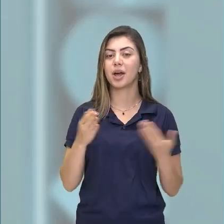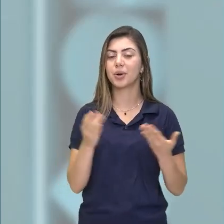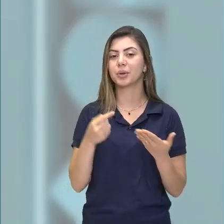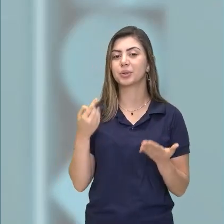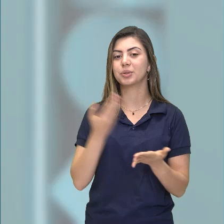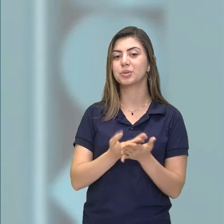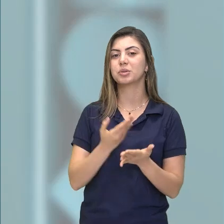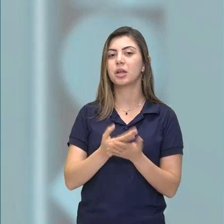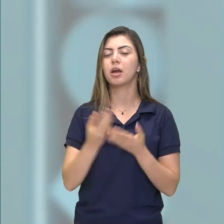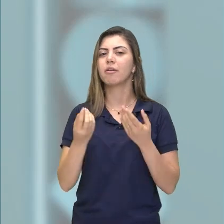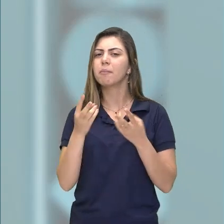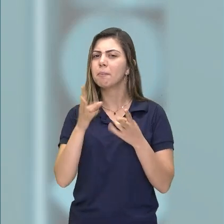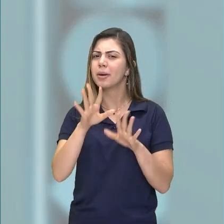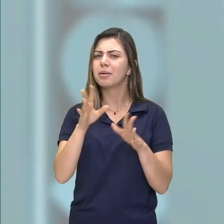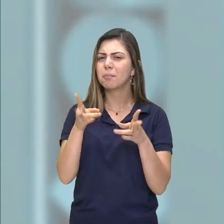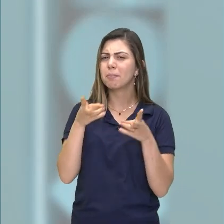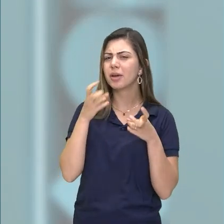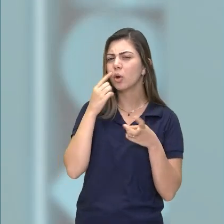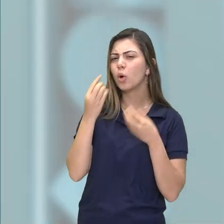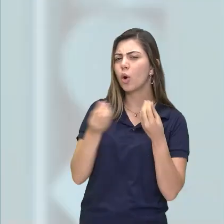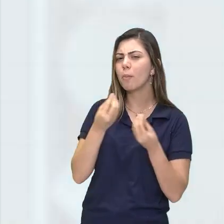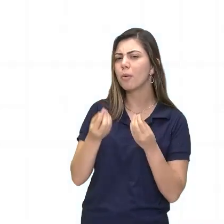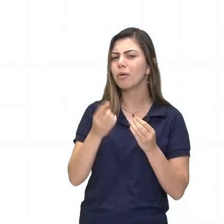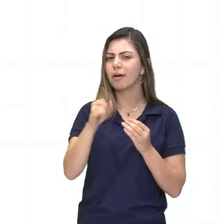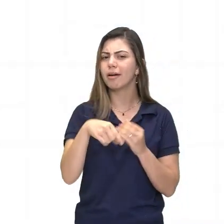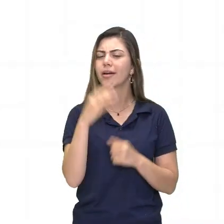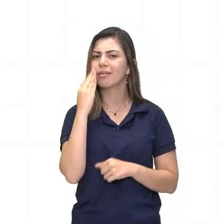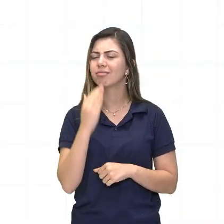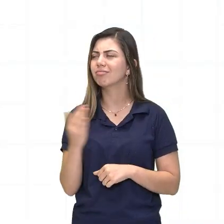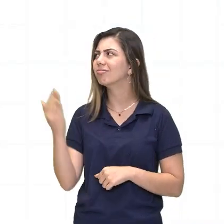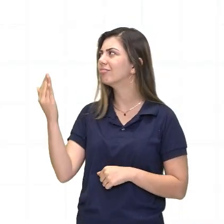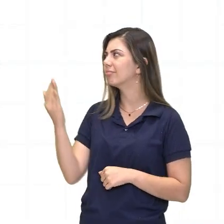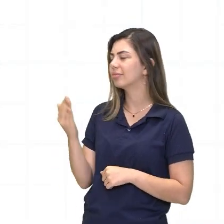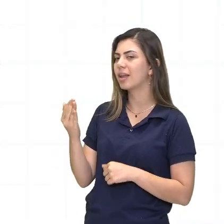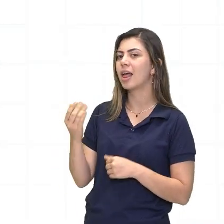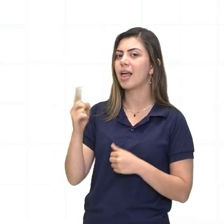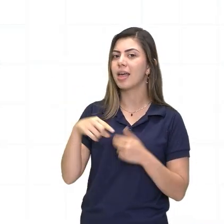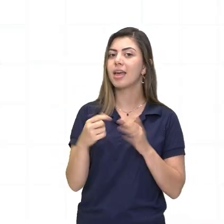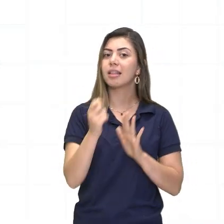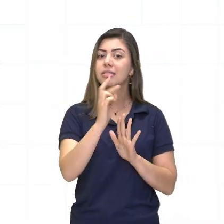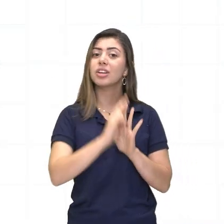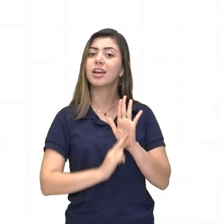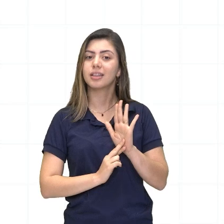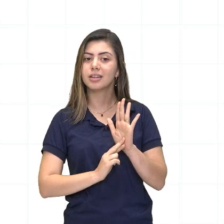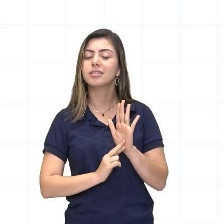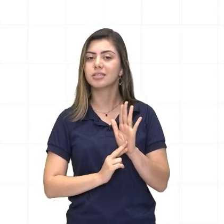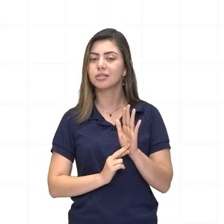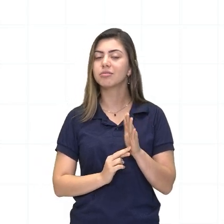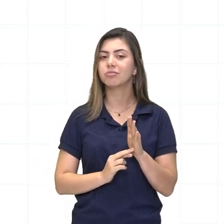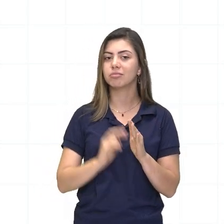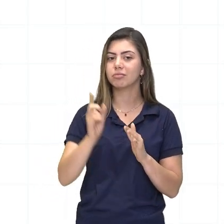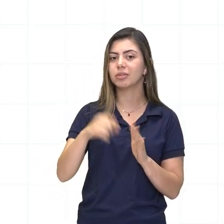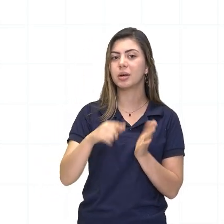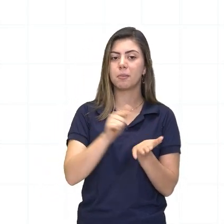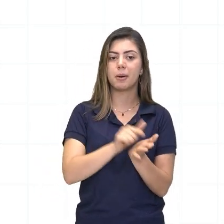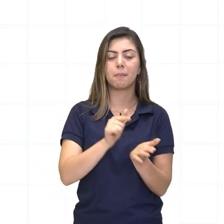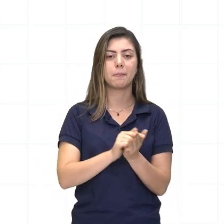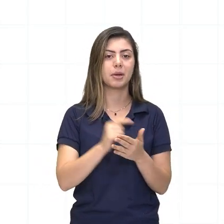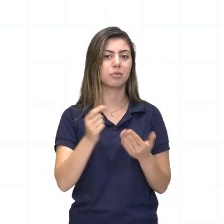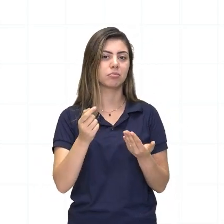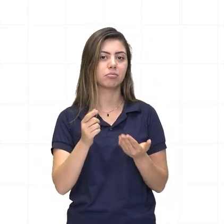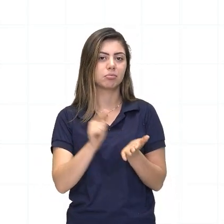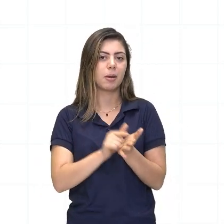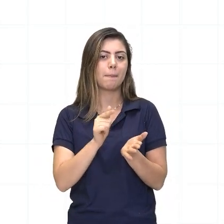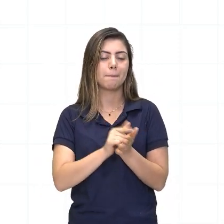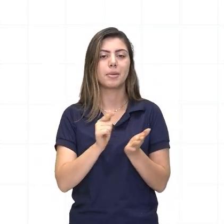é a folha de redação. Acompanhe comigo. Então, nós temos aí a folha de redação. E